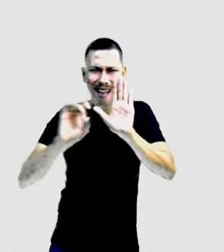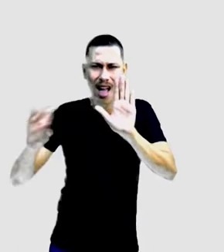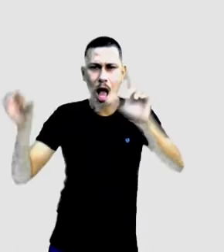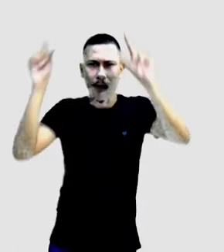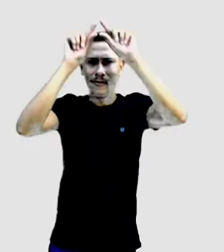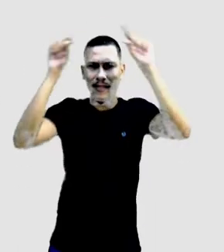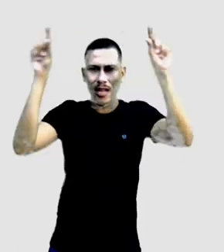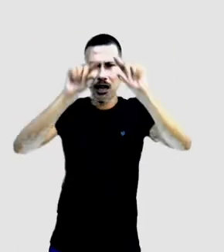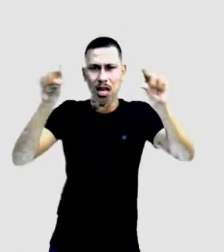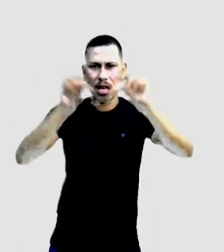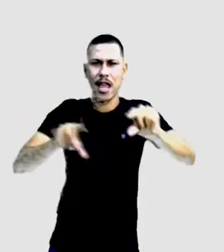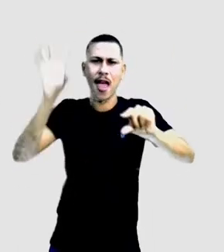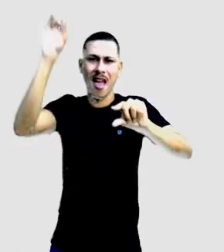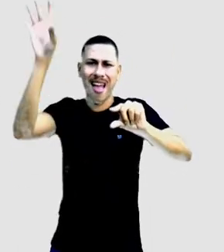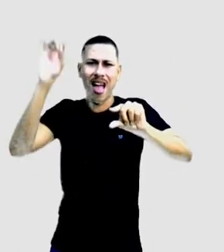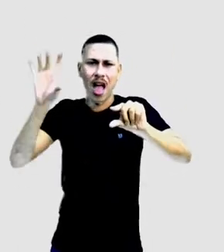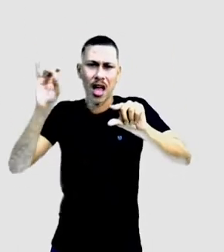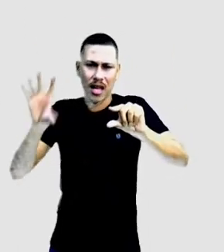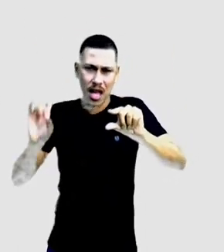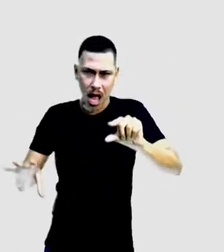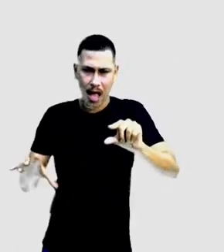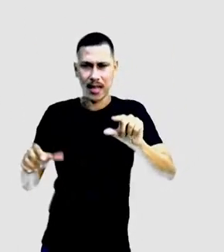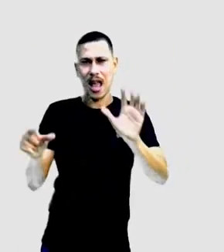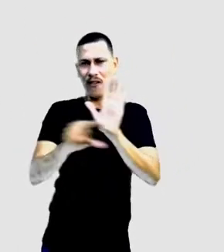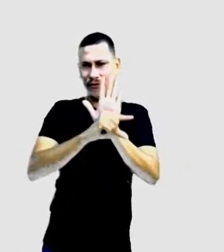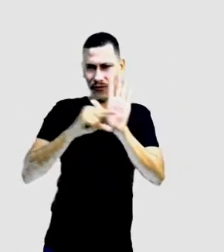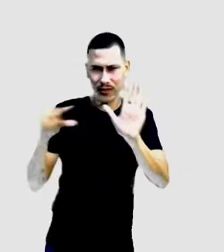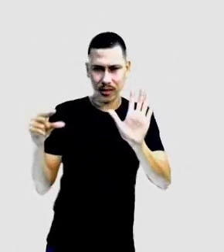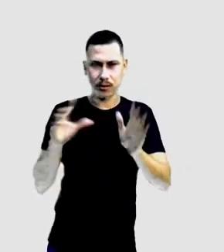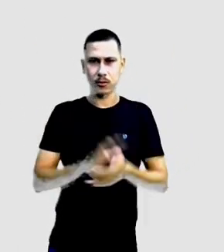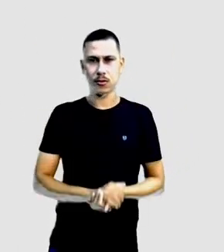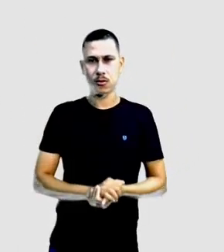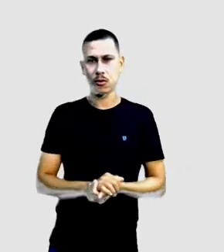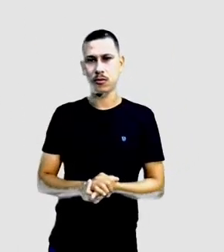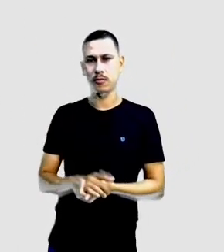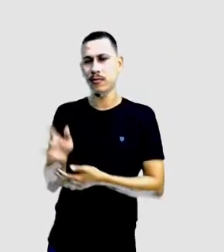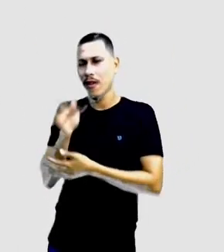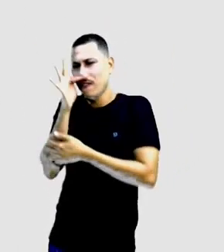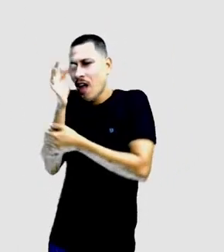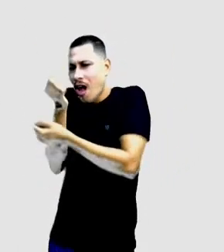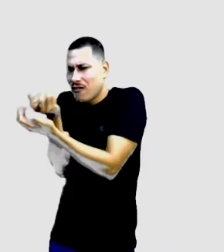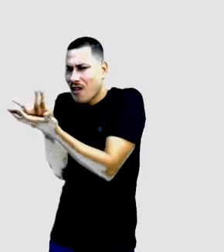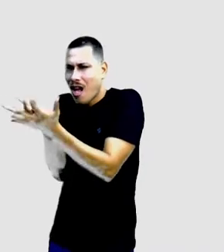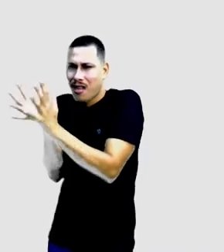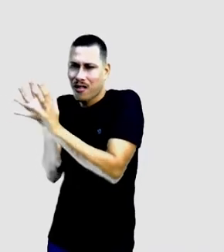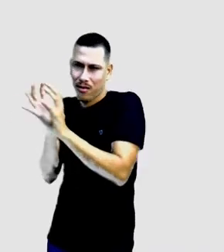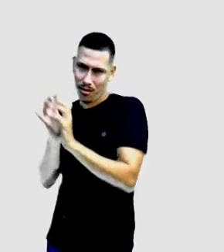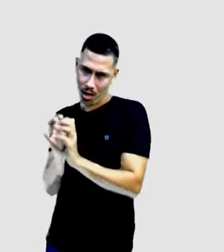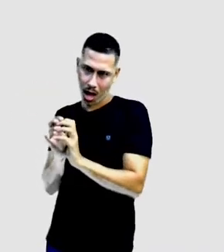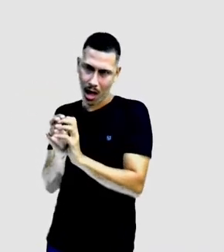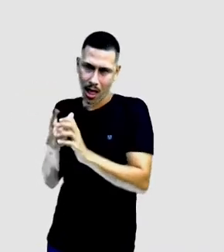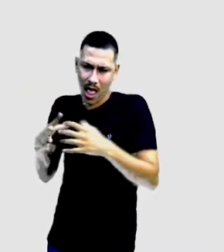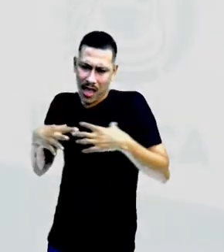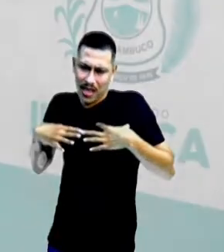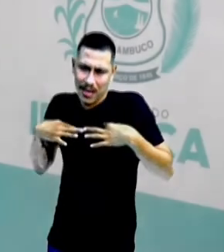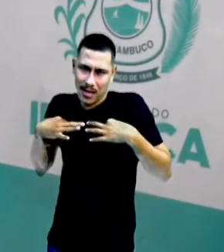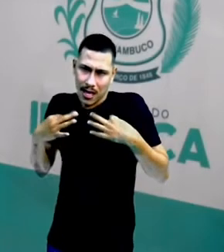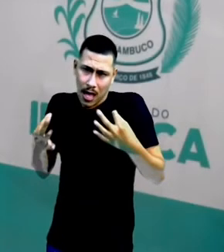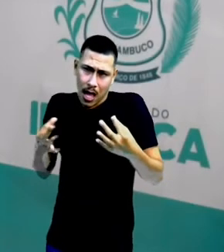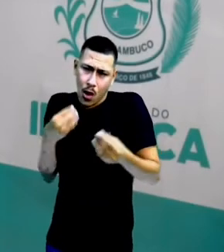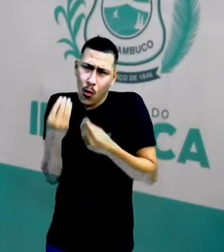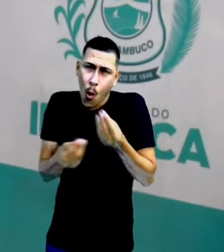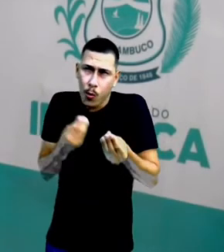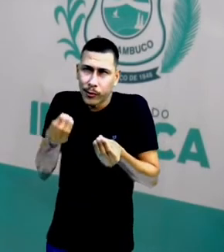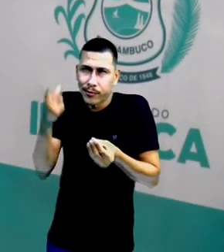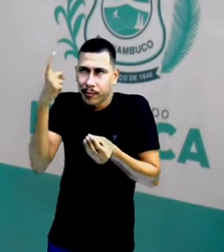dessa é um verso. E aí veja, olha só, pétalas de seda. O tecido de seda, como é esse tecido?